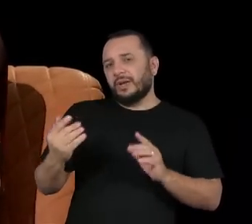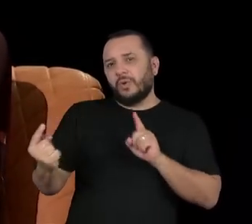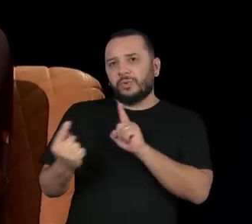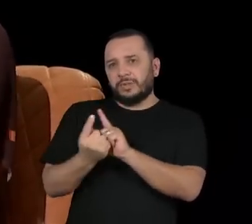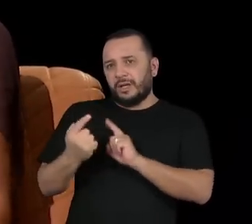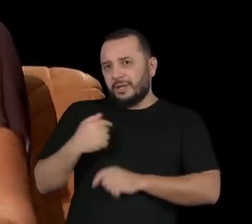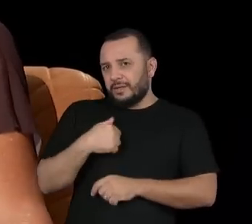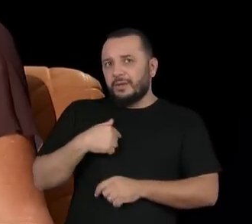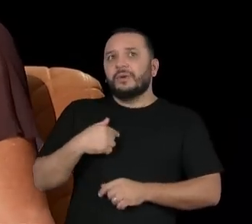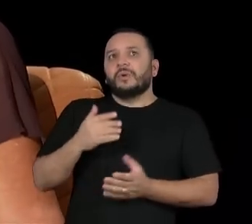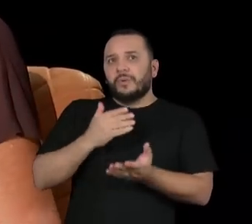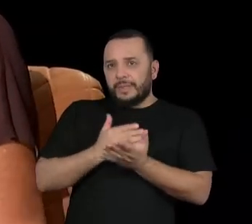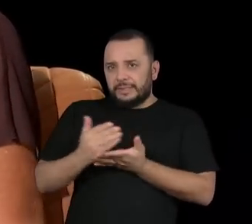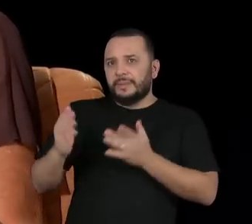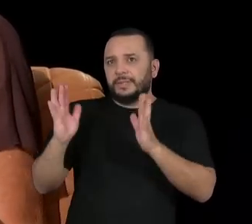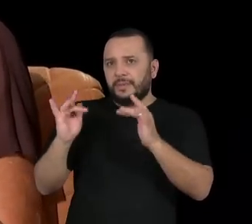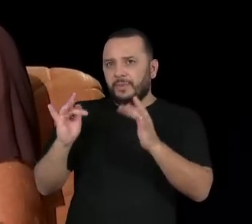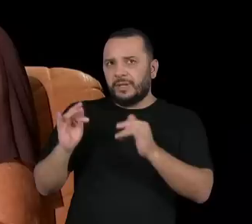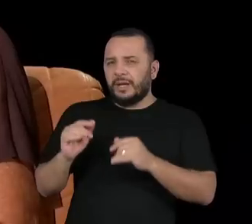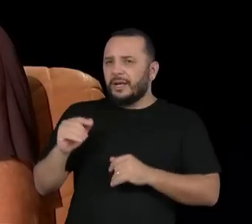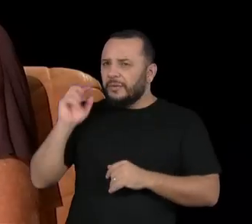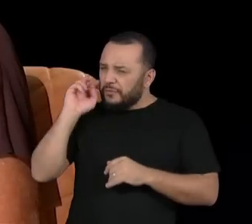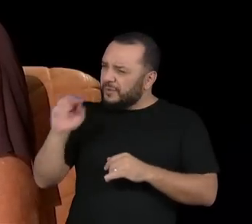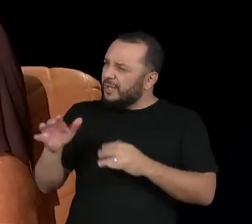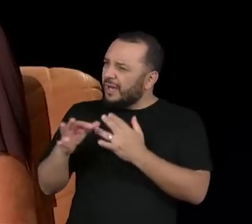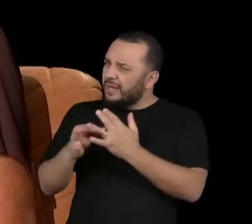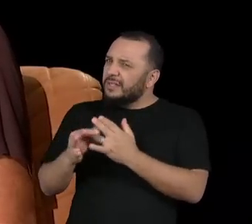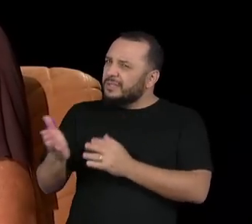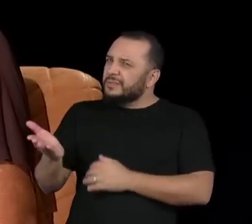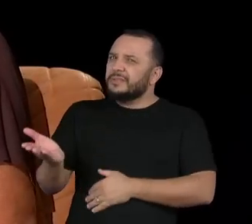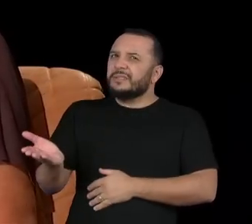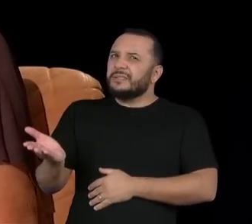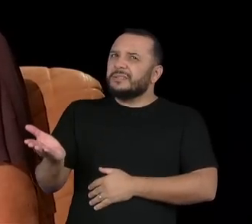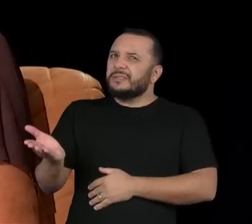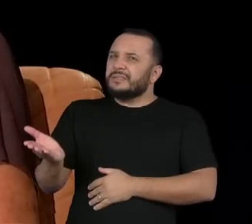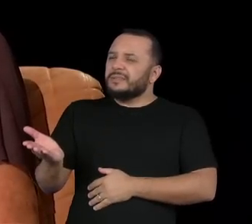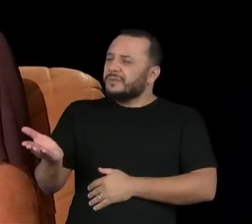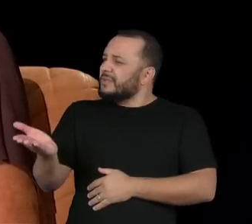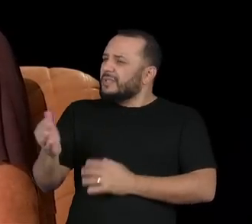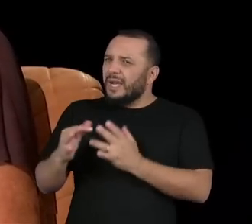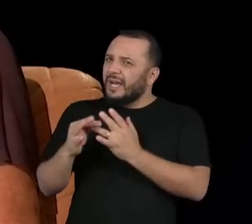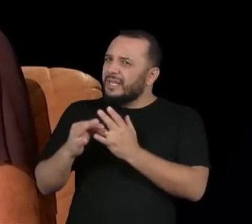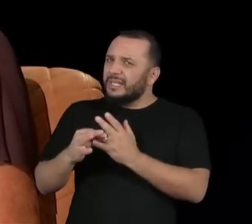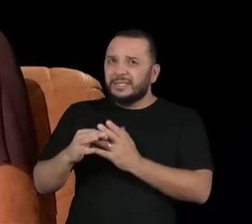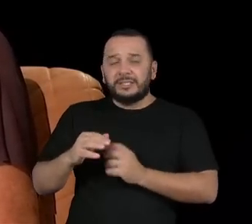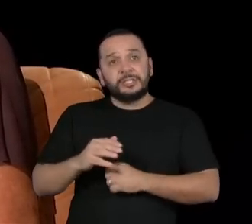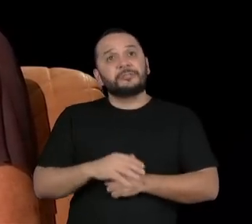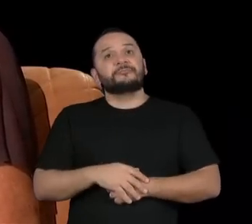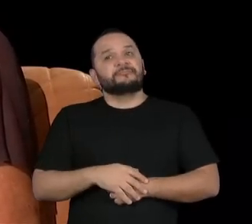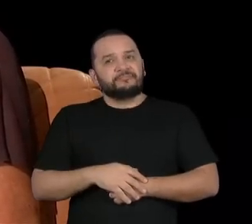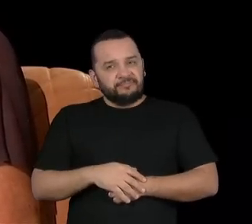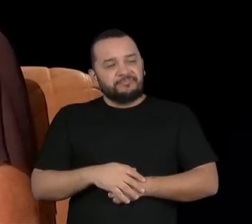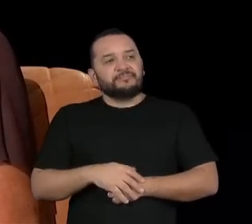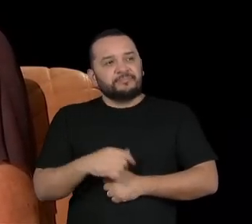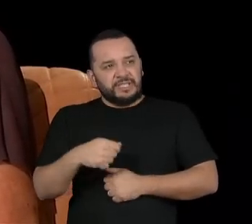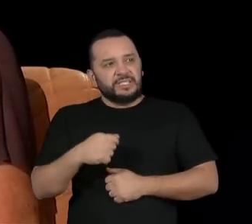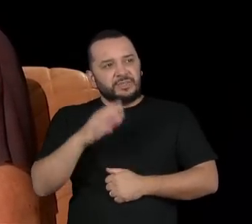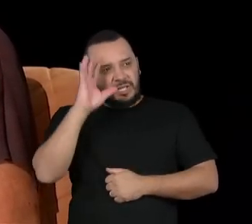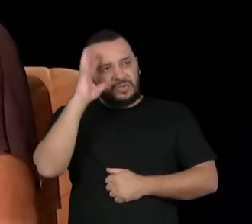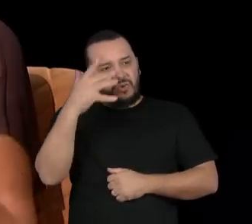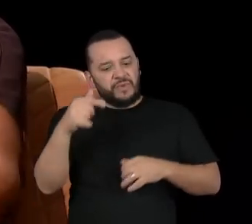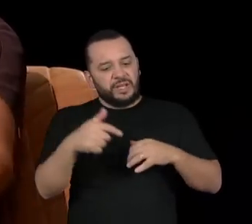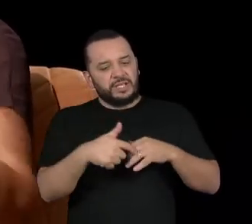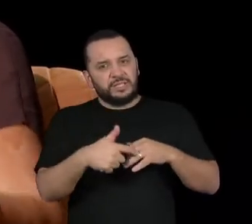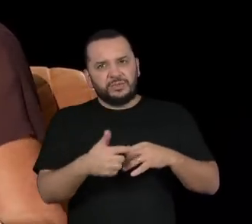E eu via ele com a aliança. Eu disse, mas, Fernando, ele falou, vou ter que resolver isso.